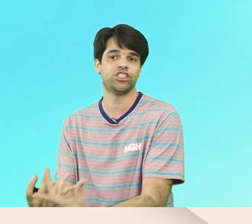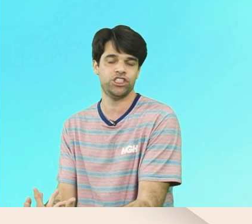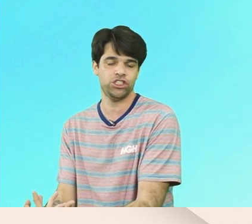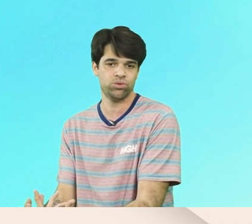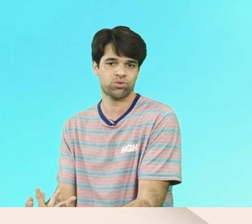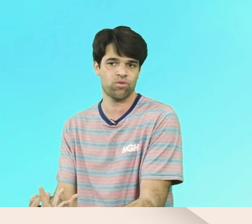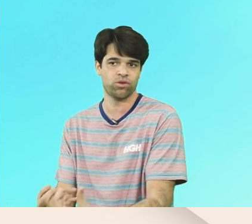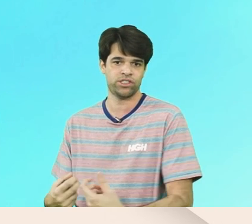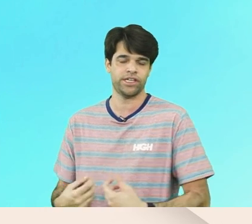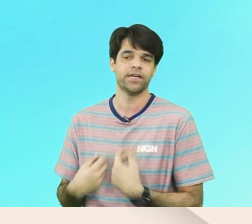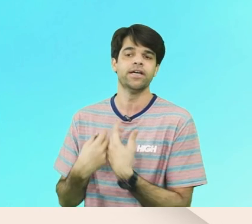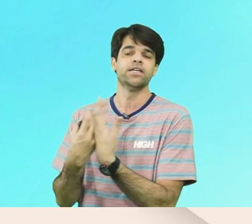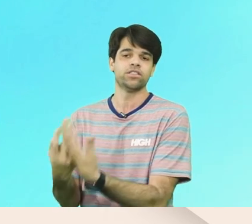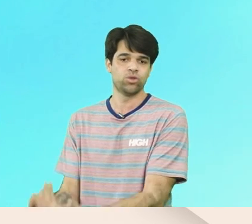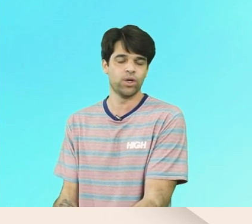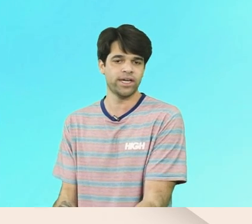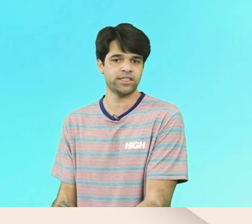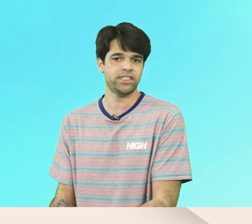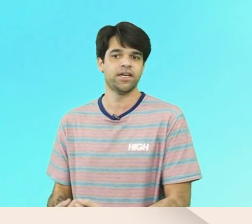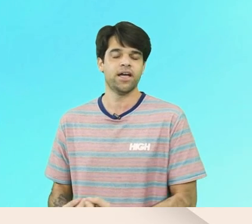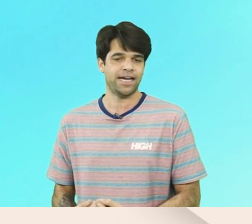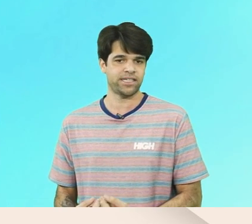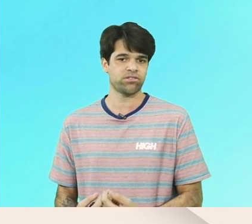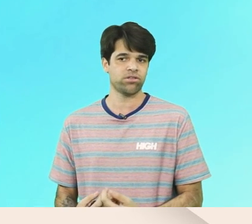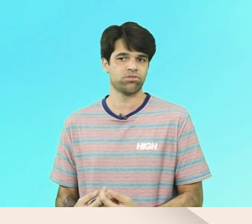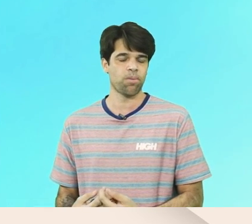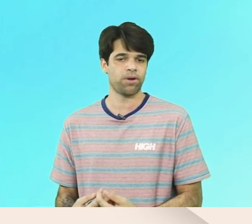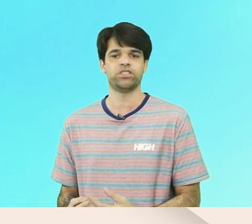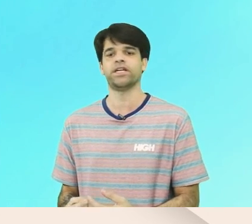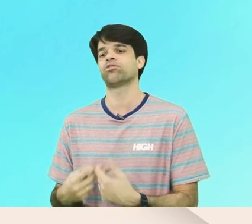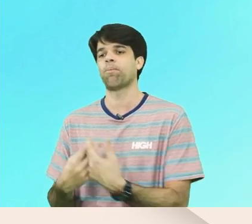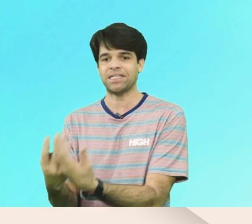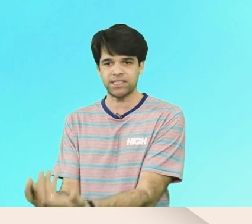também para agir junto com você durante a